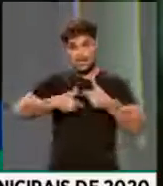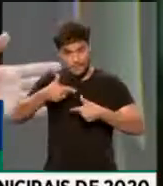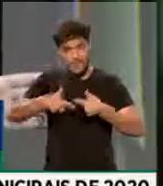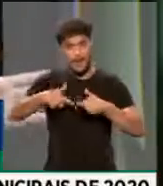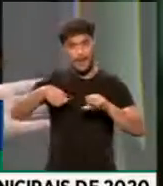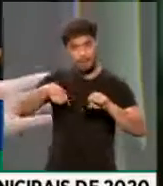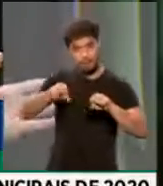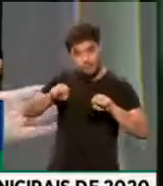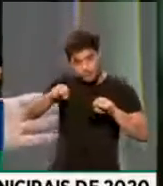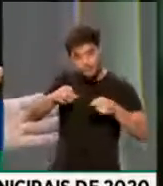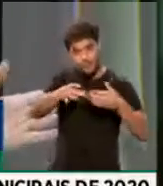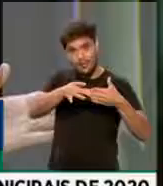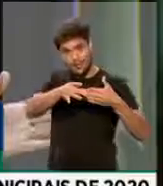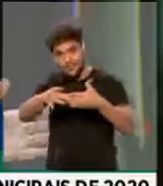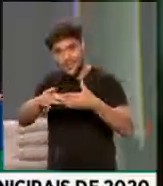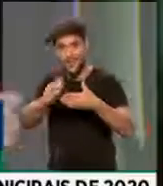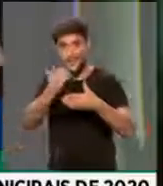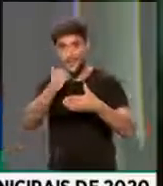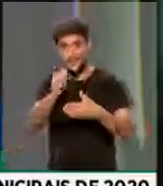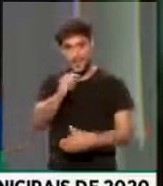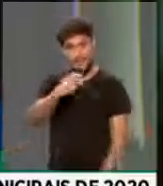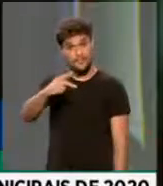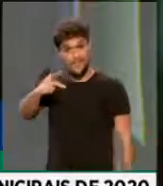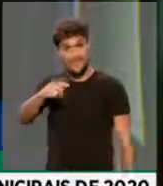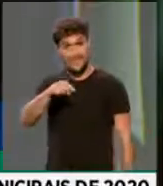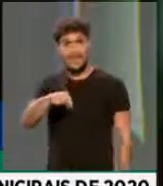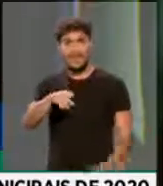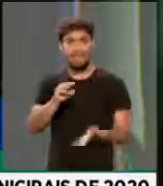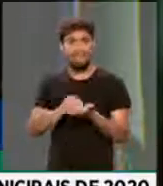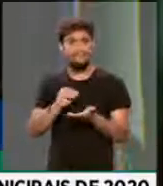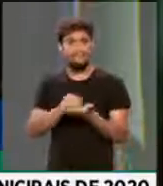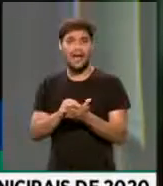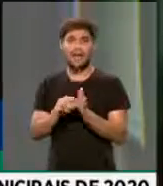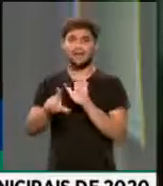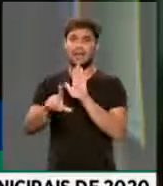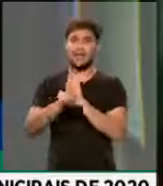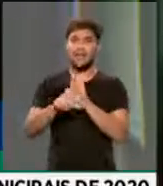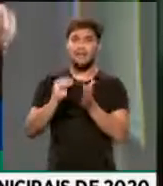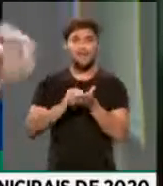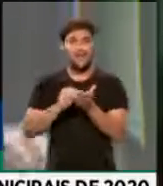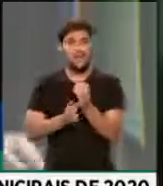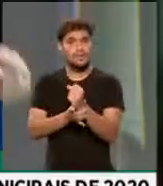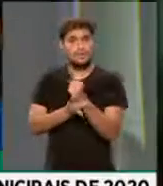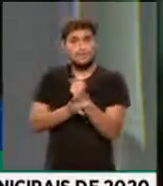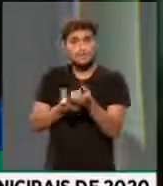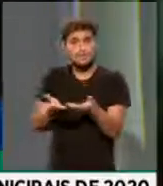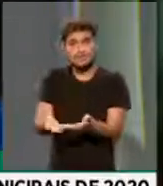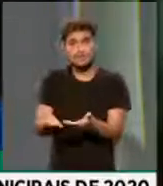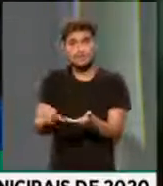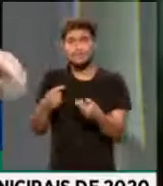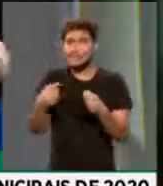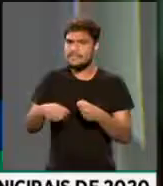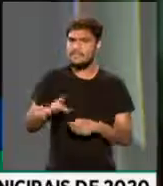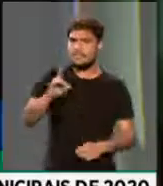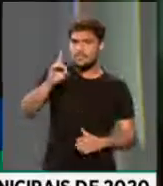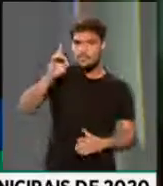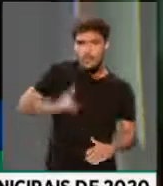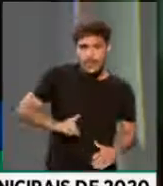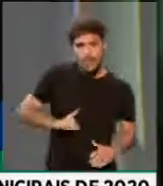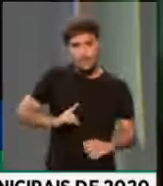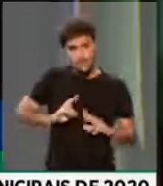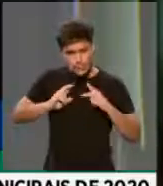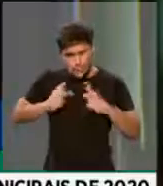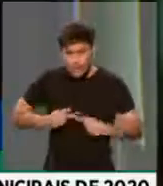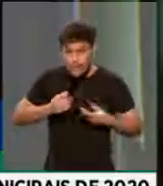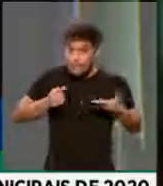estão desprotegidos aqui no nosso país. Precisam de proteção laboral, precisam de direitos humanos básicos